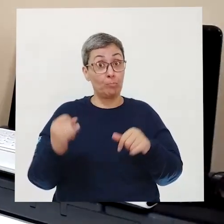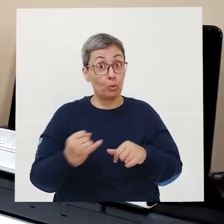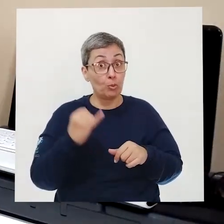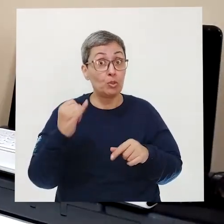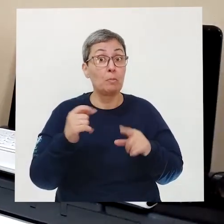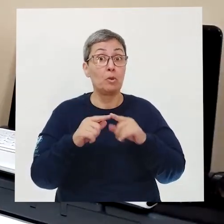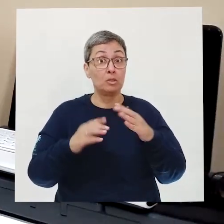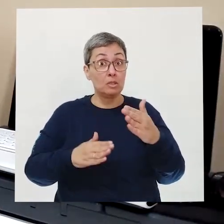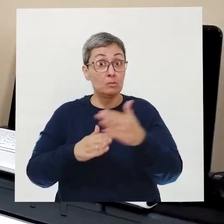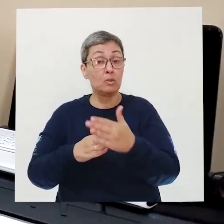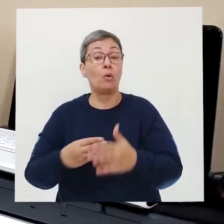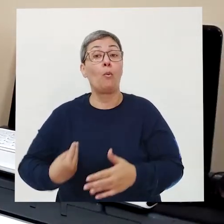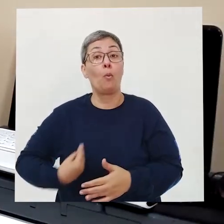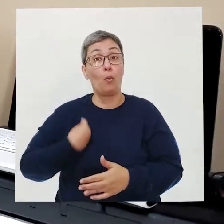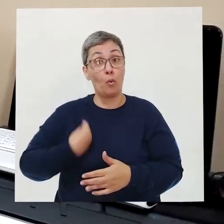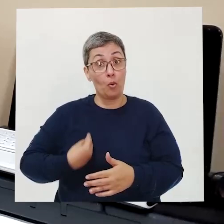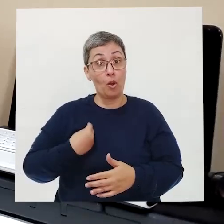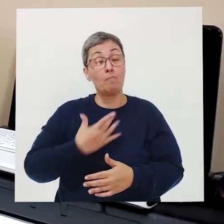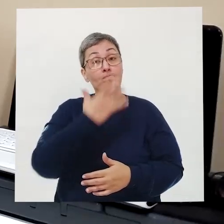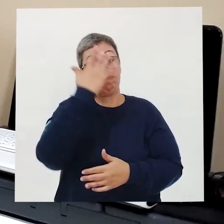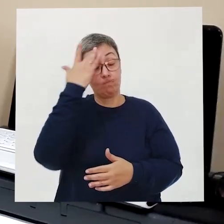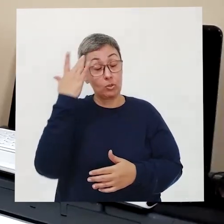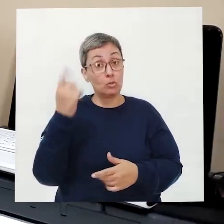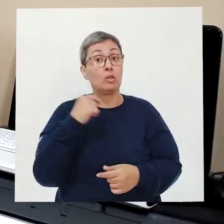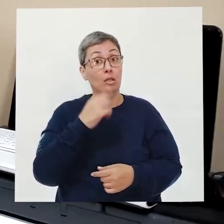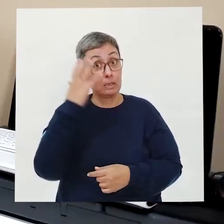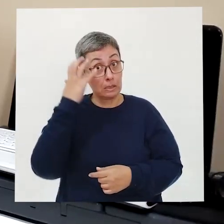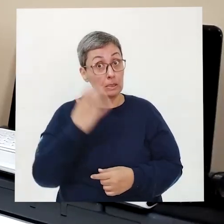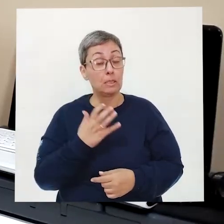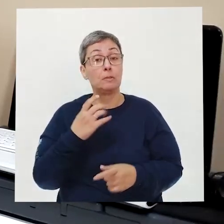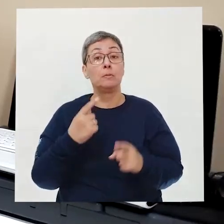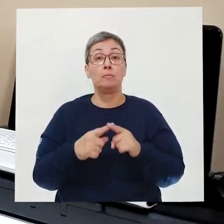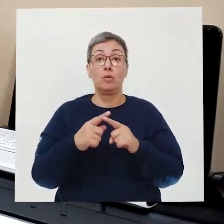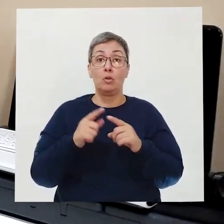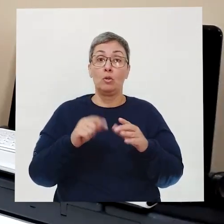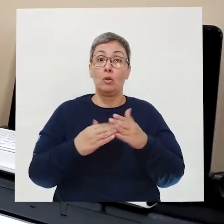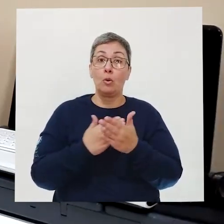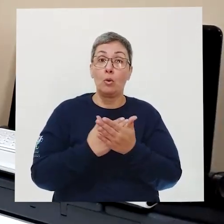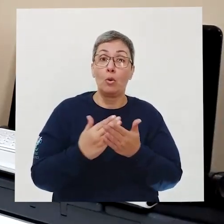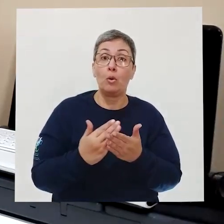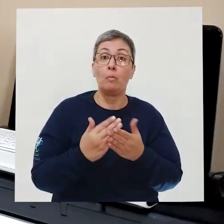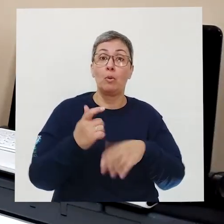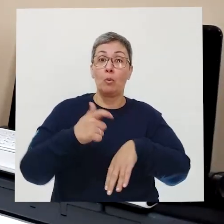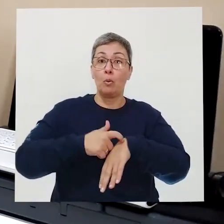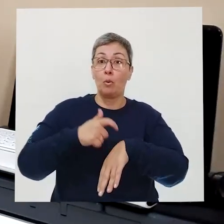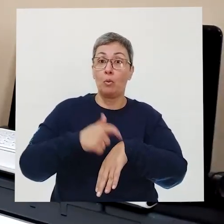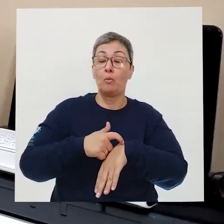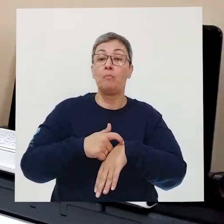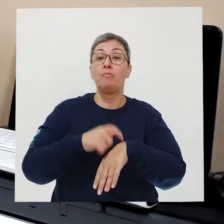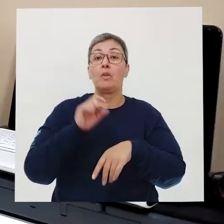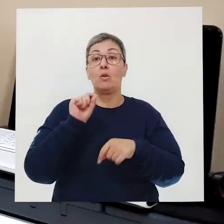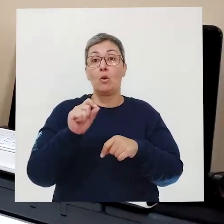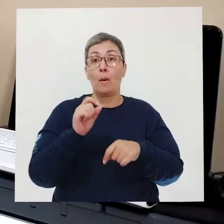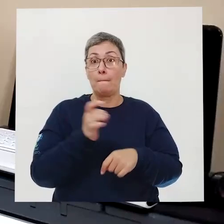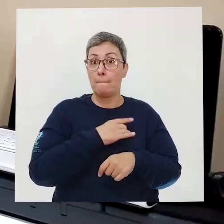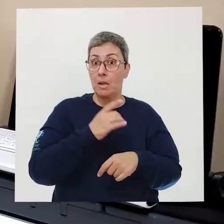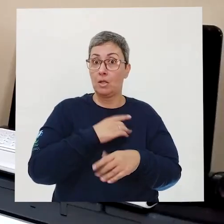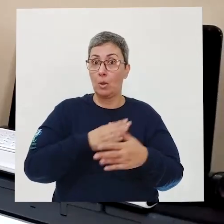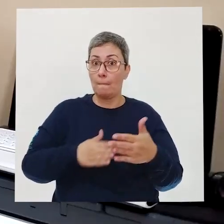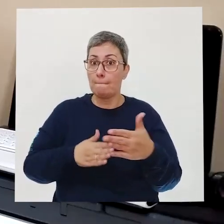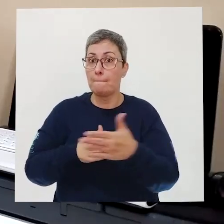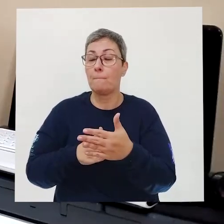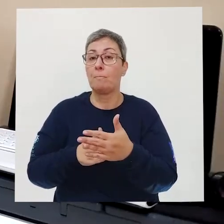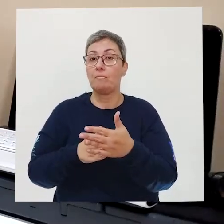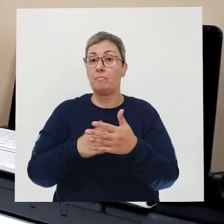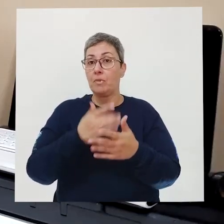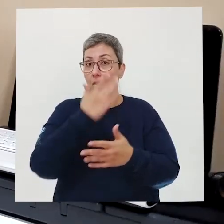que limitam a vida de uma pessoa. Isso é muito sério. A partir do momento em que esse medo impede que o